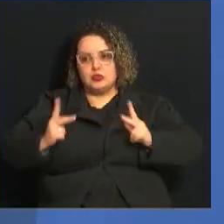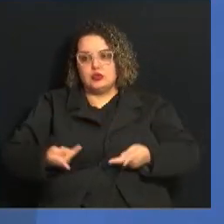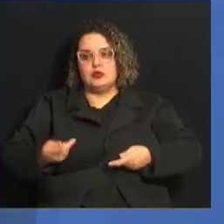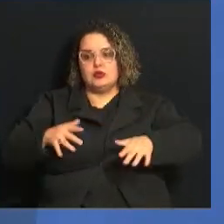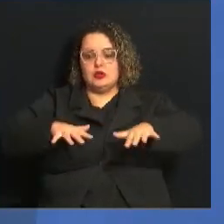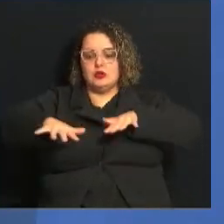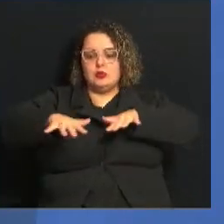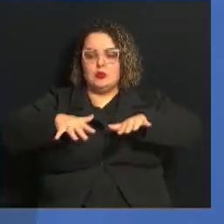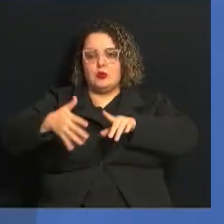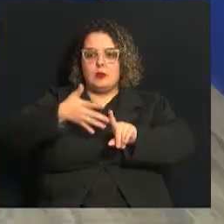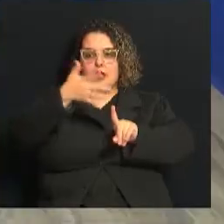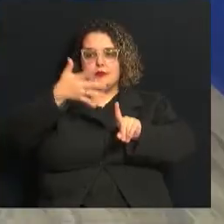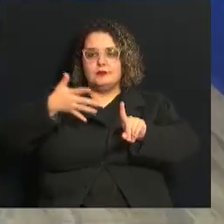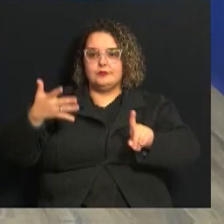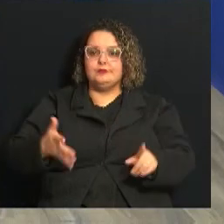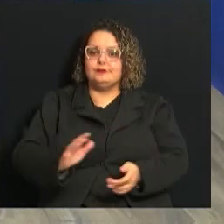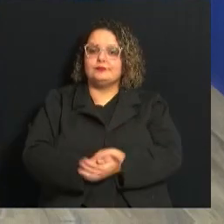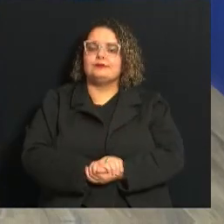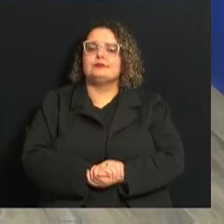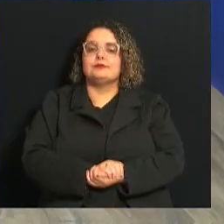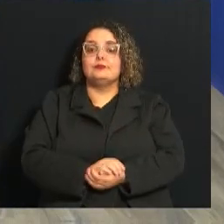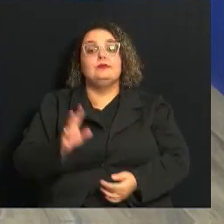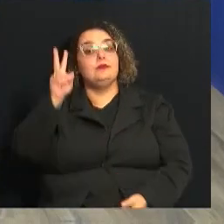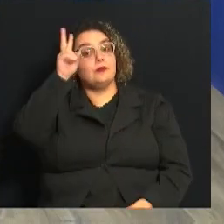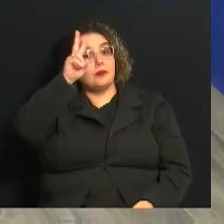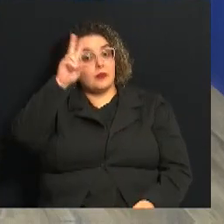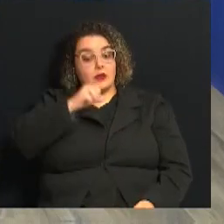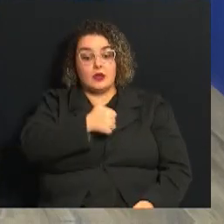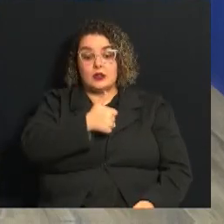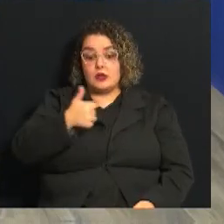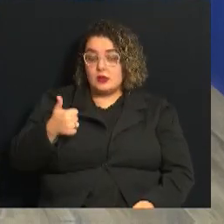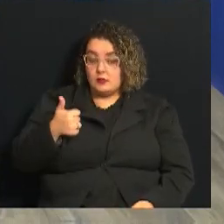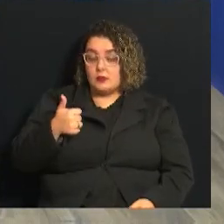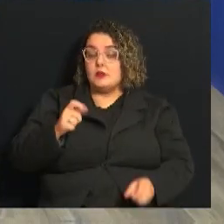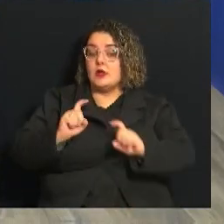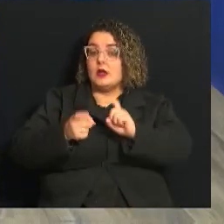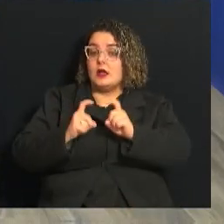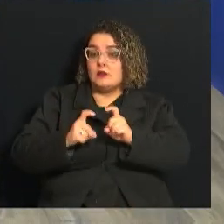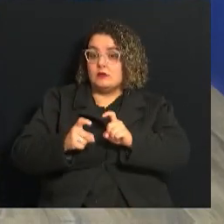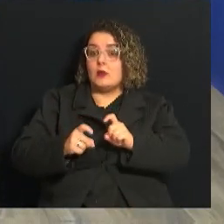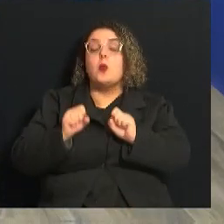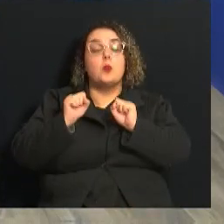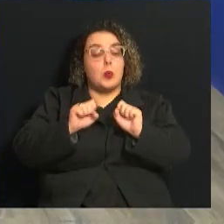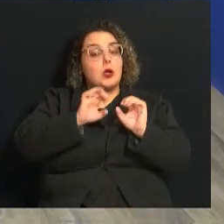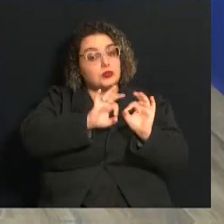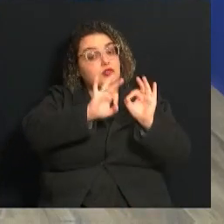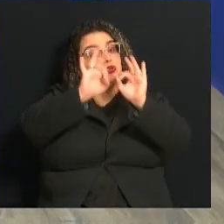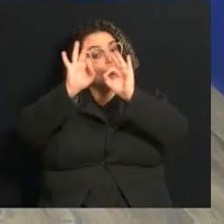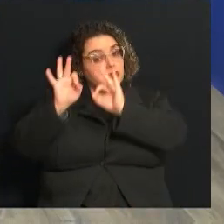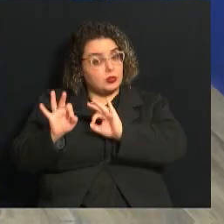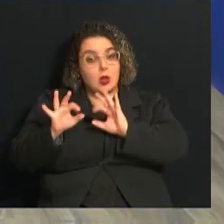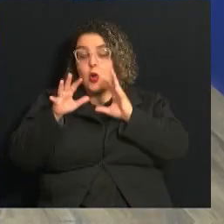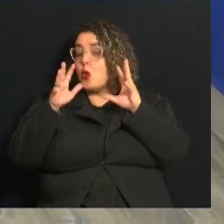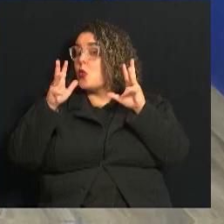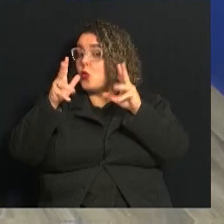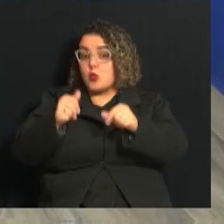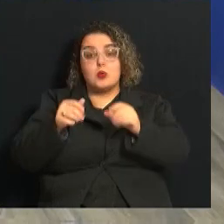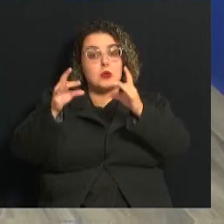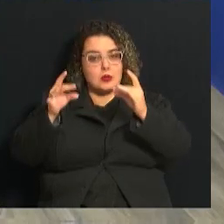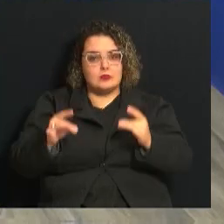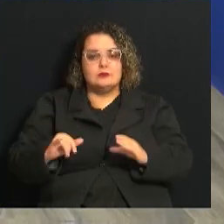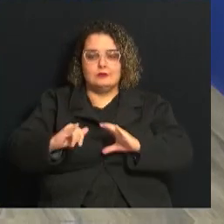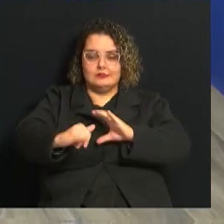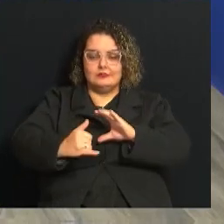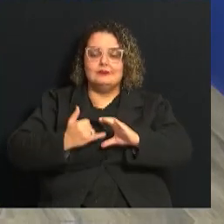LGBT que ia mais lembrando que a 11ª reunião ordinária você pode acompanhar na íntegra no